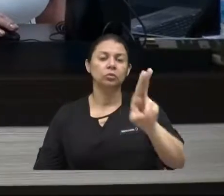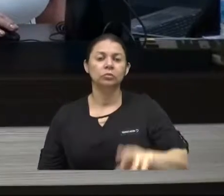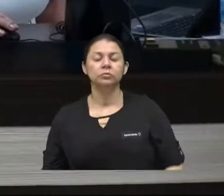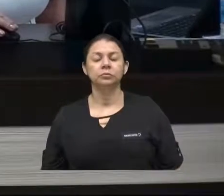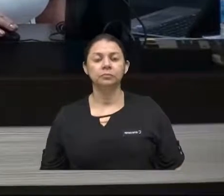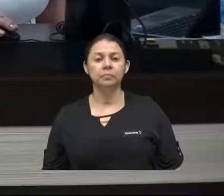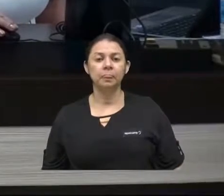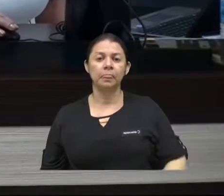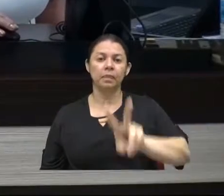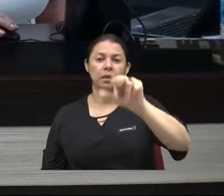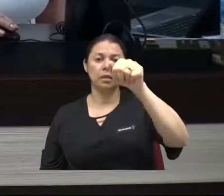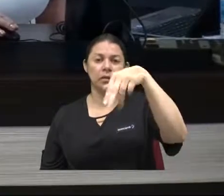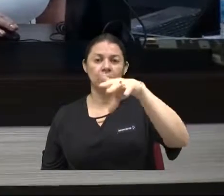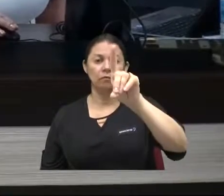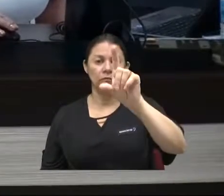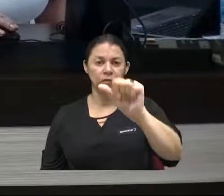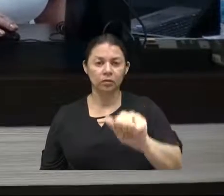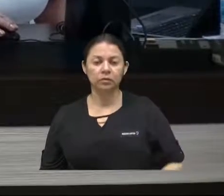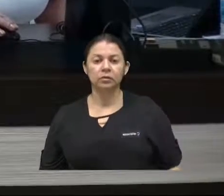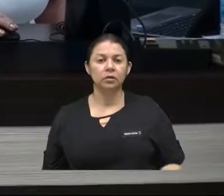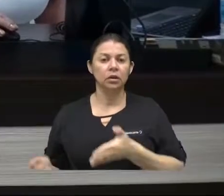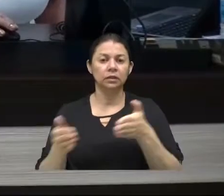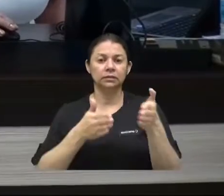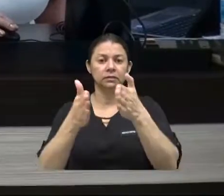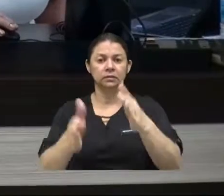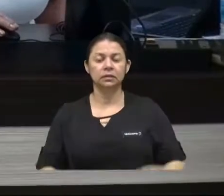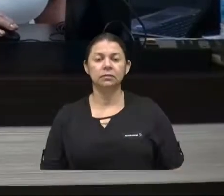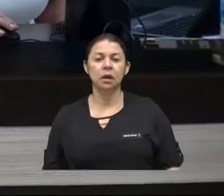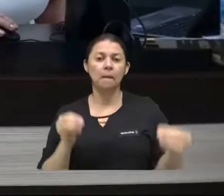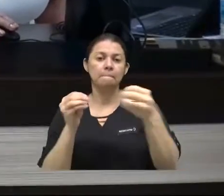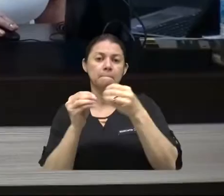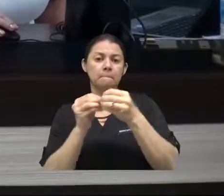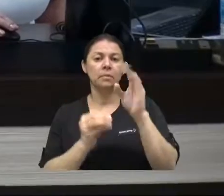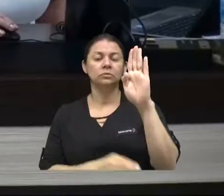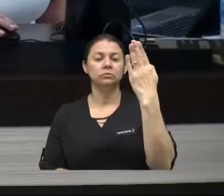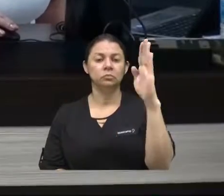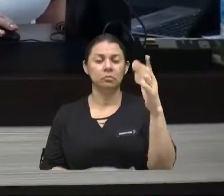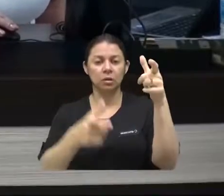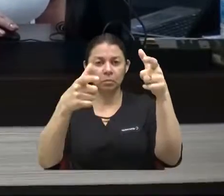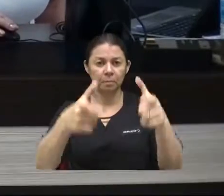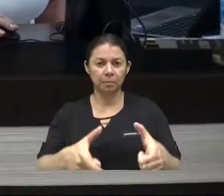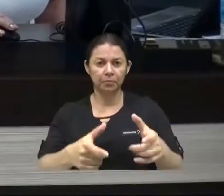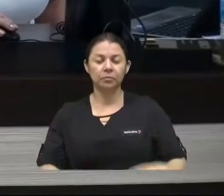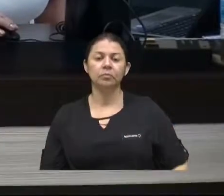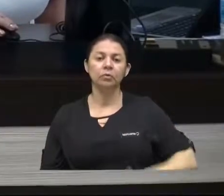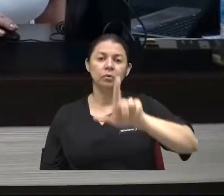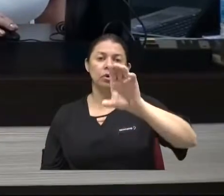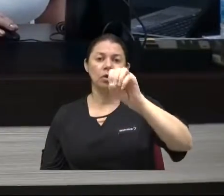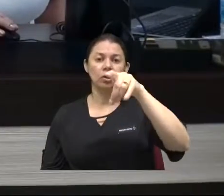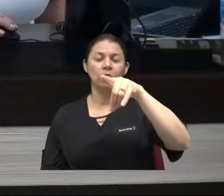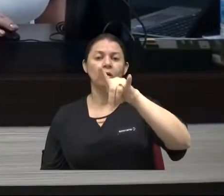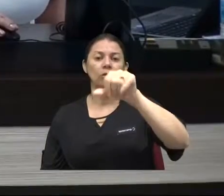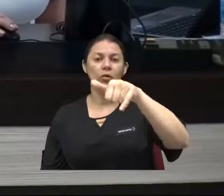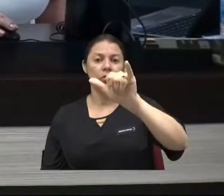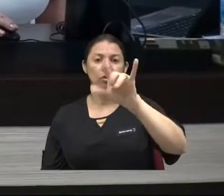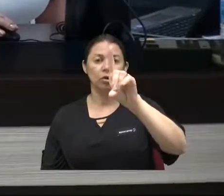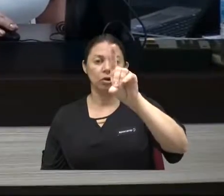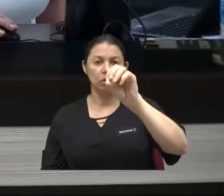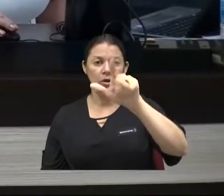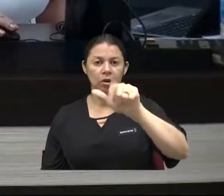Lin 134, que liga a estrada do bairro dos Loyolas à via Anhanguera. Autoria do vereador Wagner Barbosa.